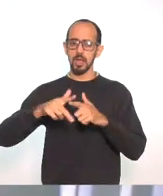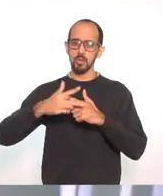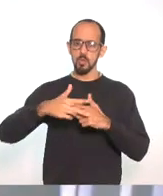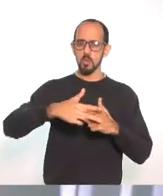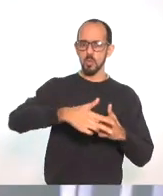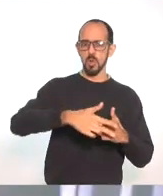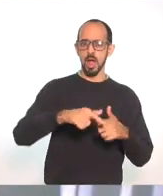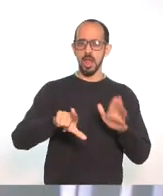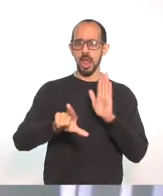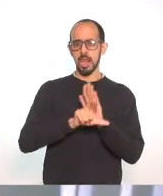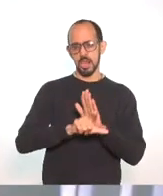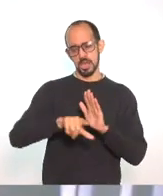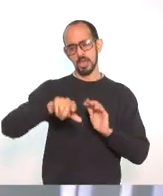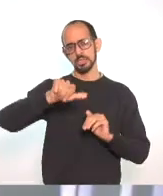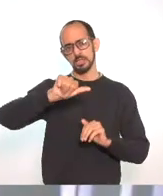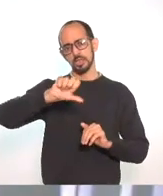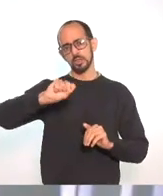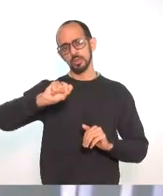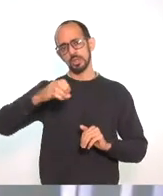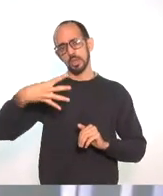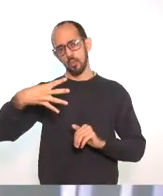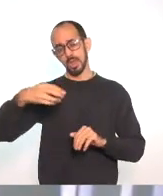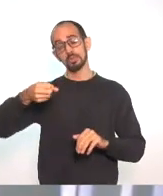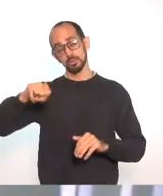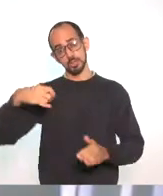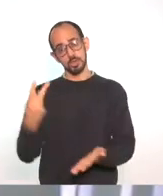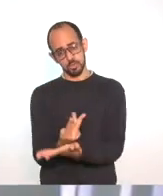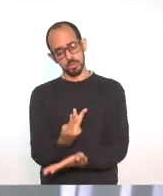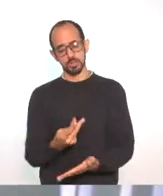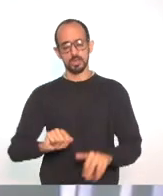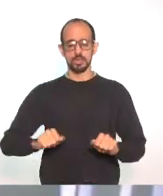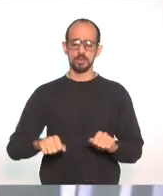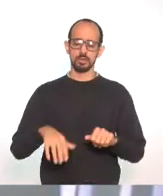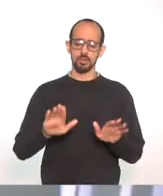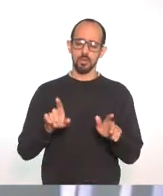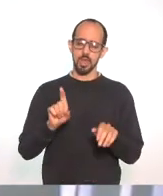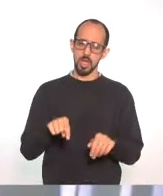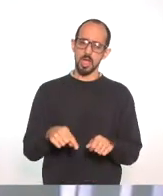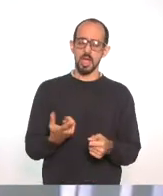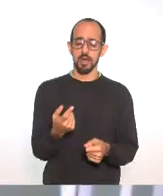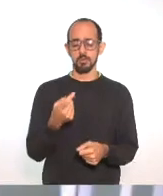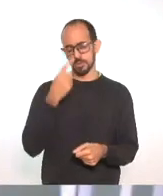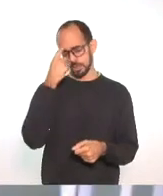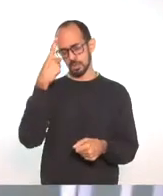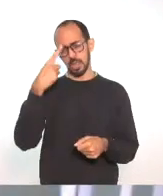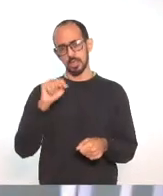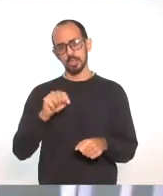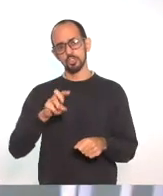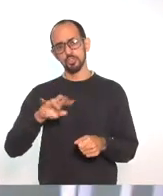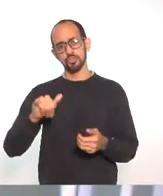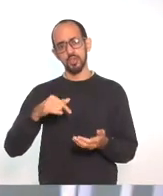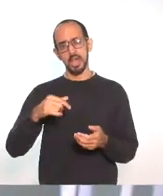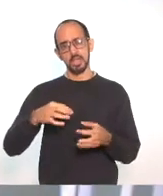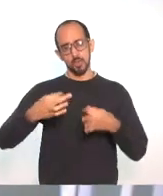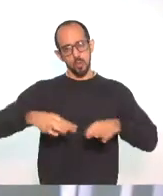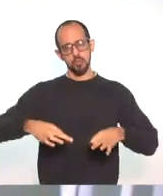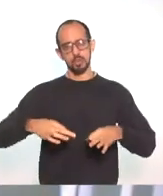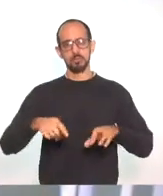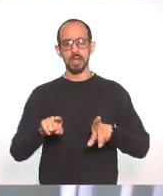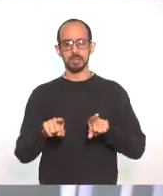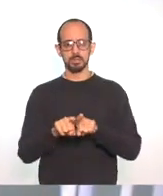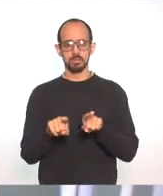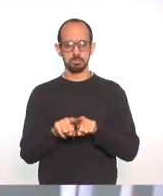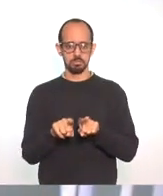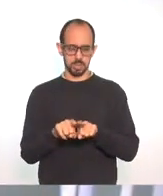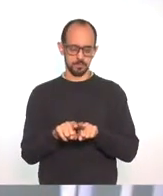na lei complementar 184 então desde a criança essa agenda assinalada alguns confirmaram ainda o e todo dia mas acho que